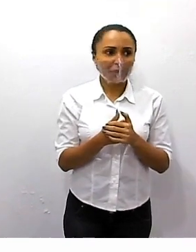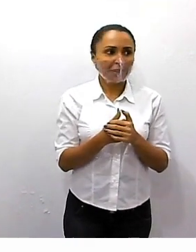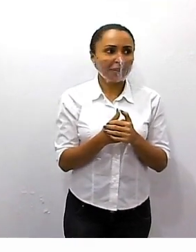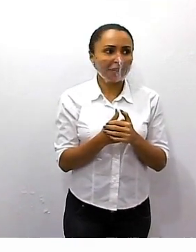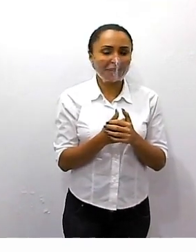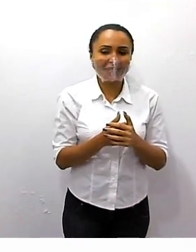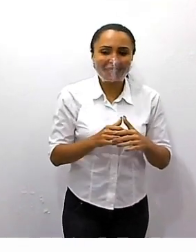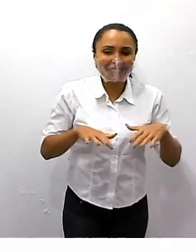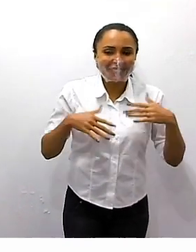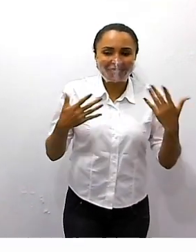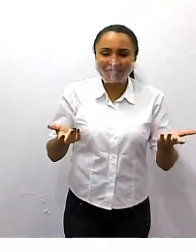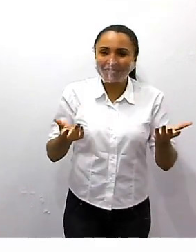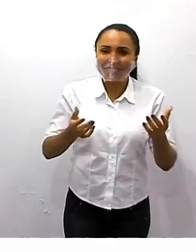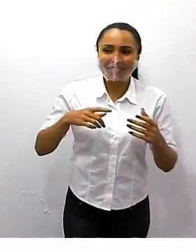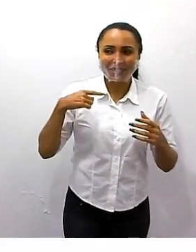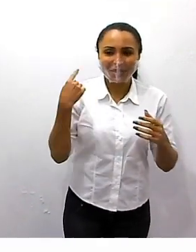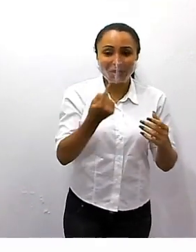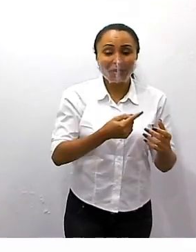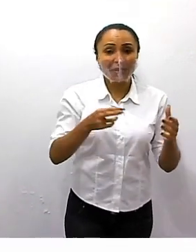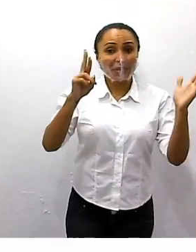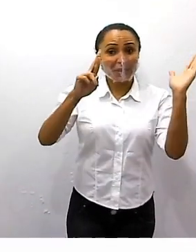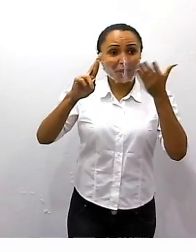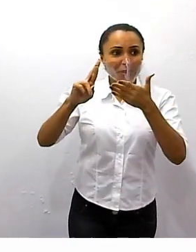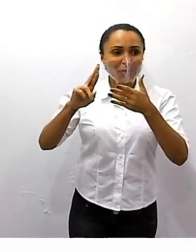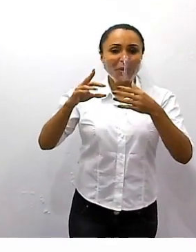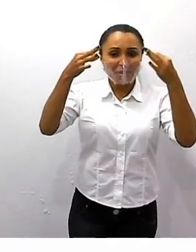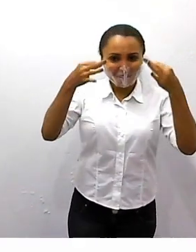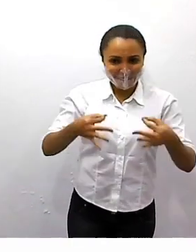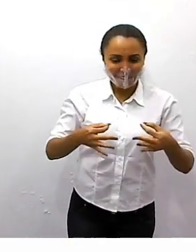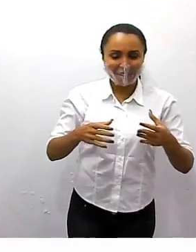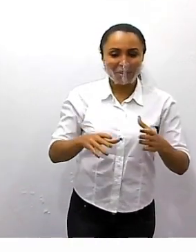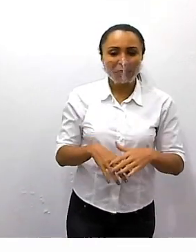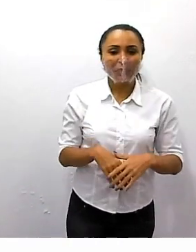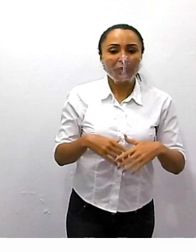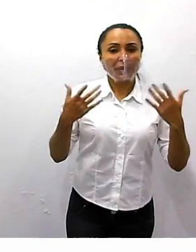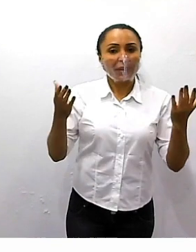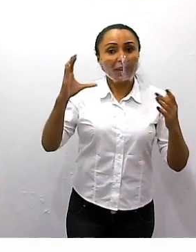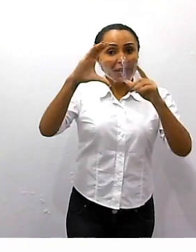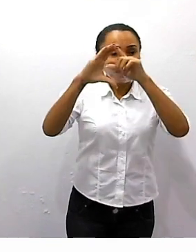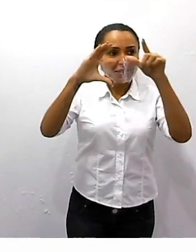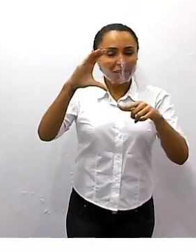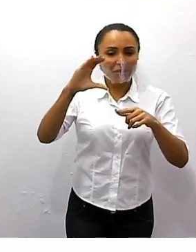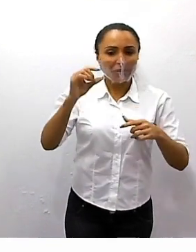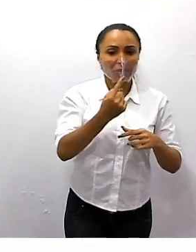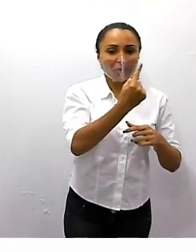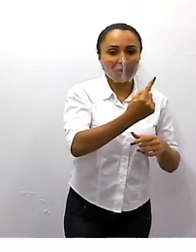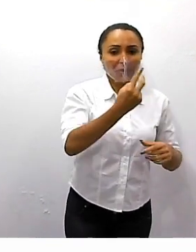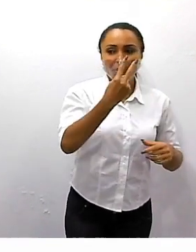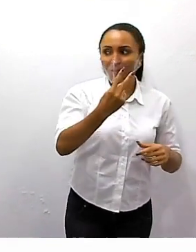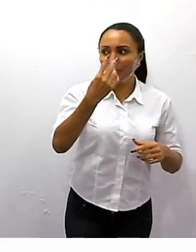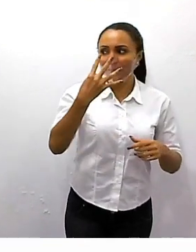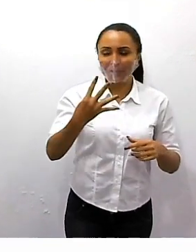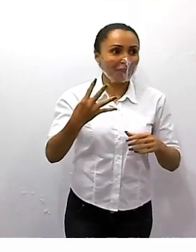geometrizá-la. E aí a gente vê que a resposta certa, olha lá, é a letra C. 1, 2 e